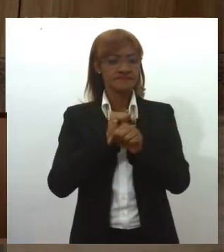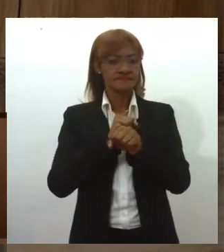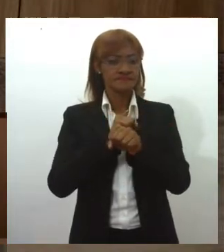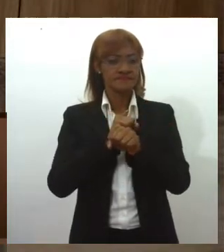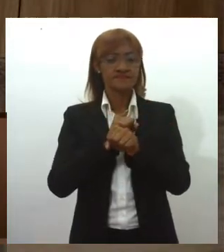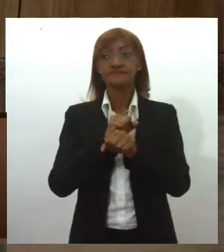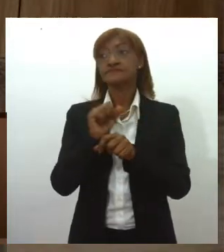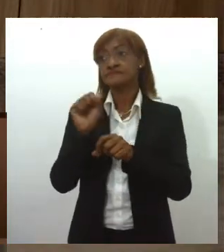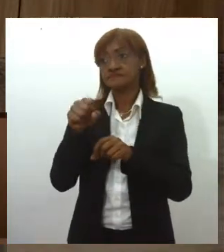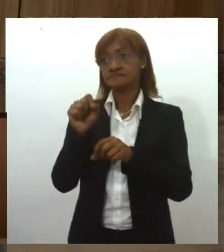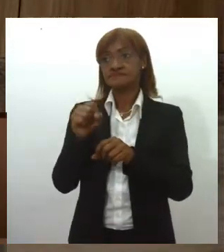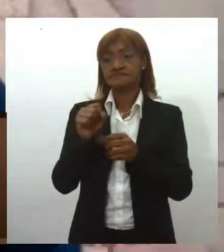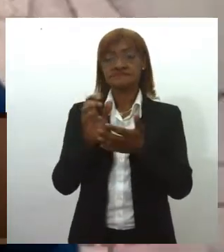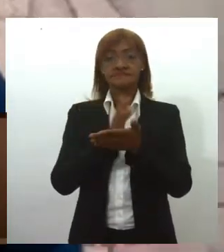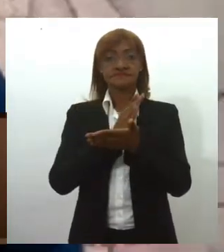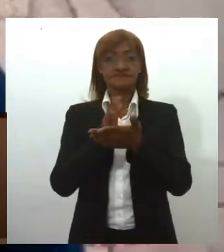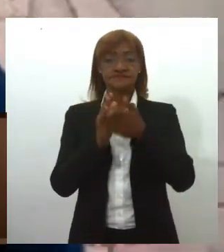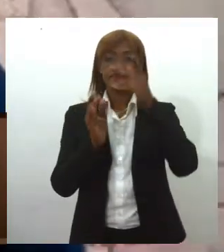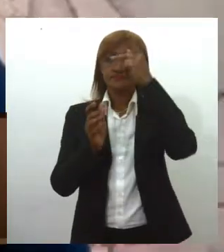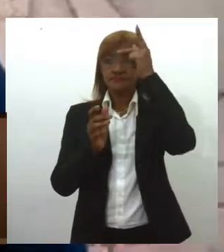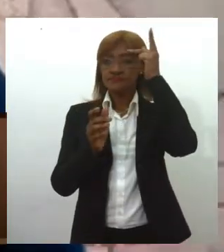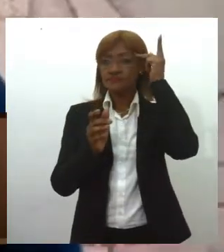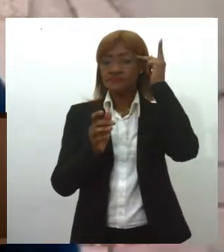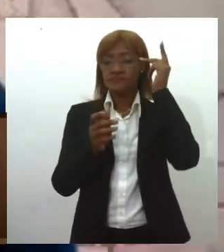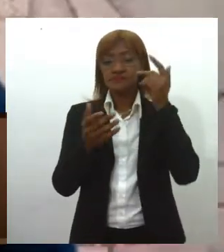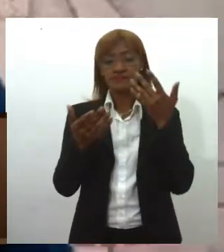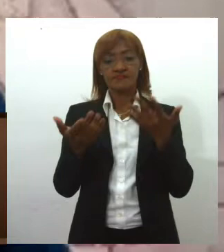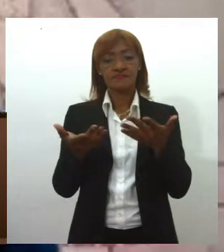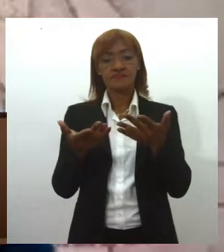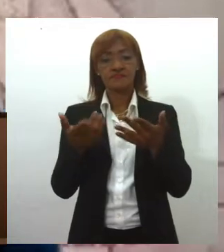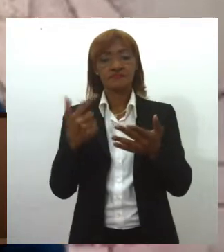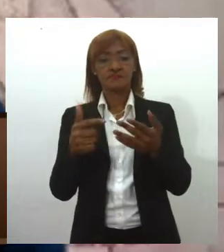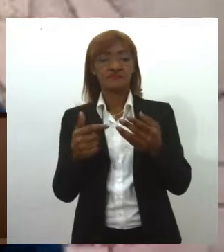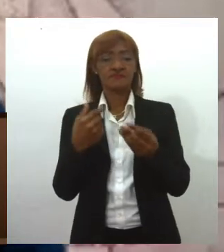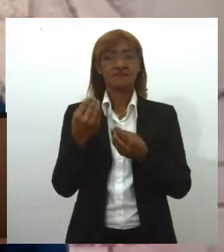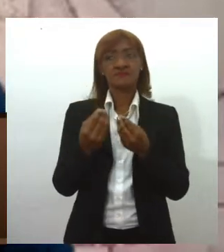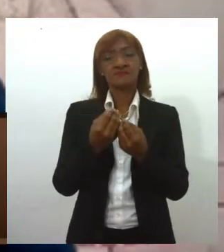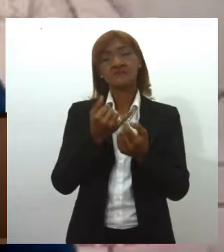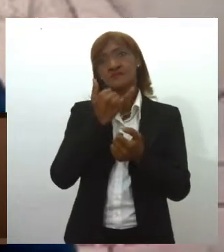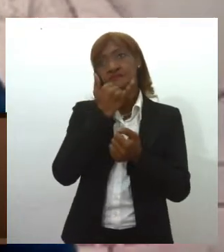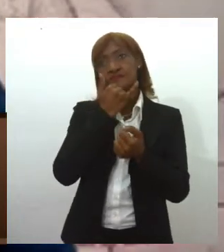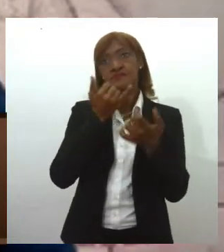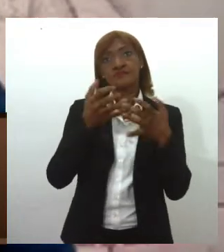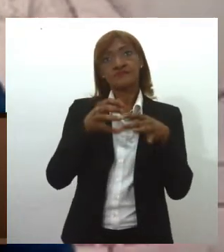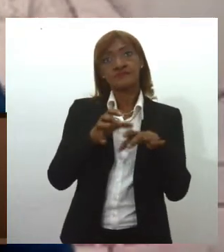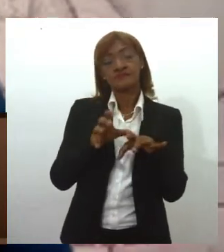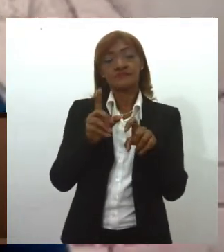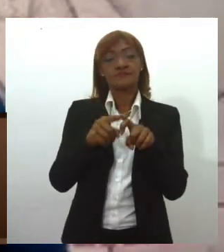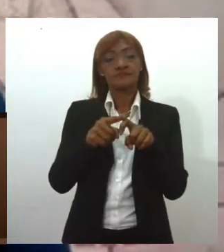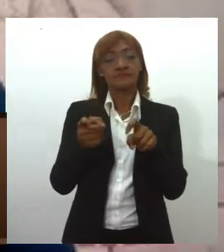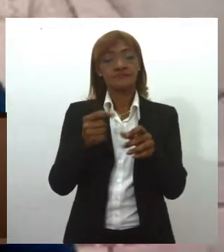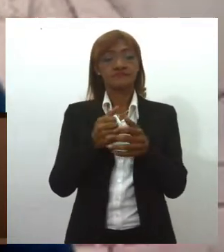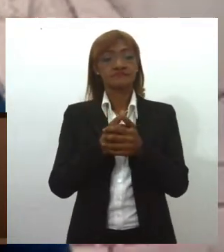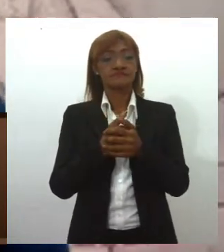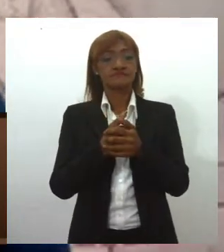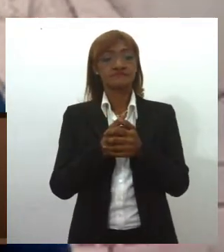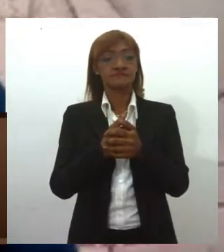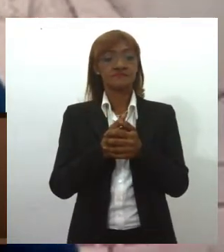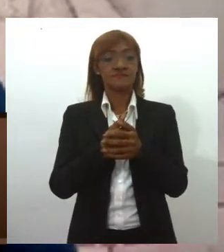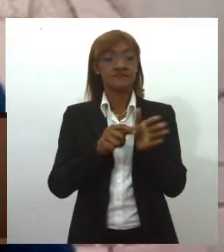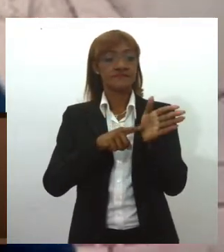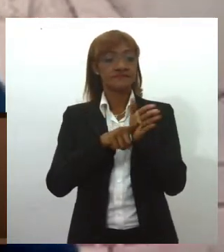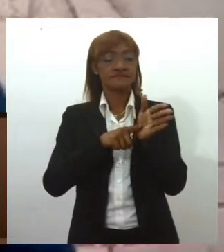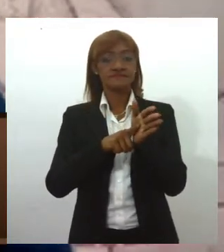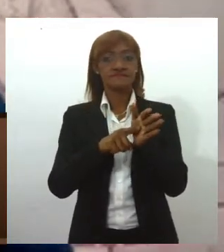Exato. Muitos pacientes, né, usam como justificativa para não irem ao seu médico urologista e não fazerem as